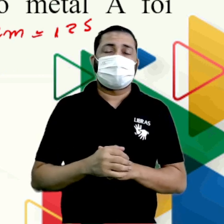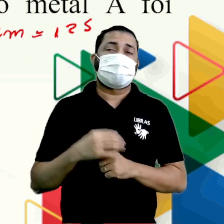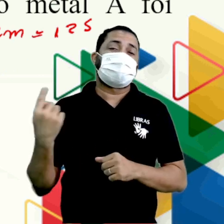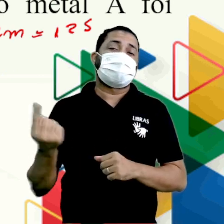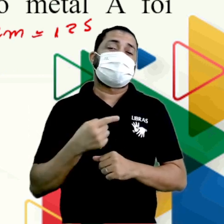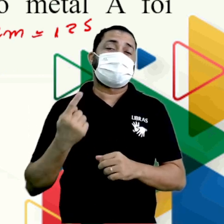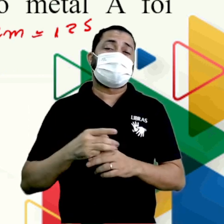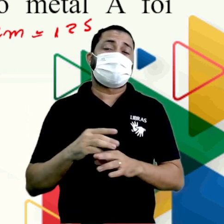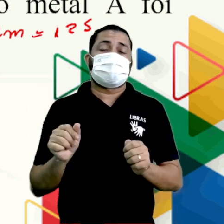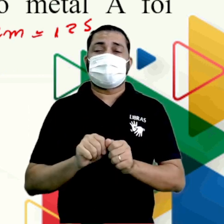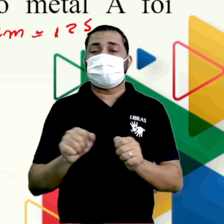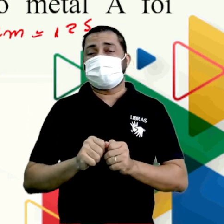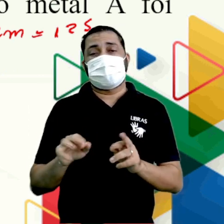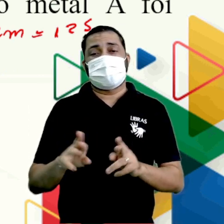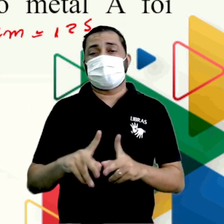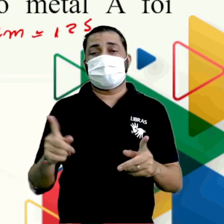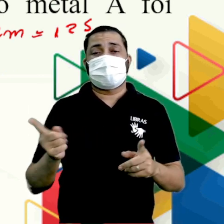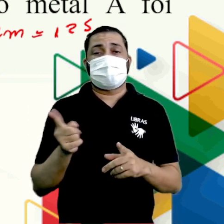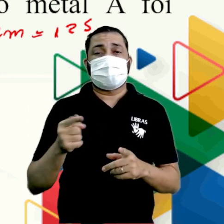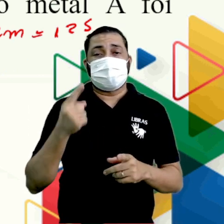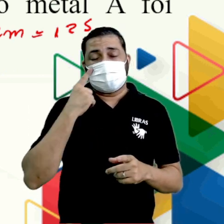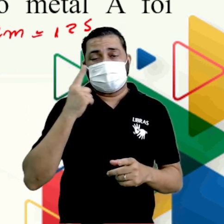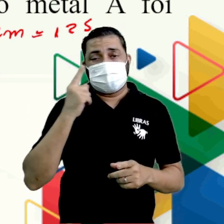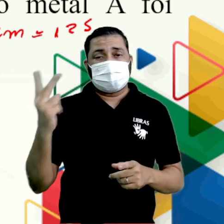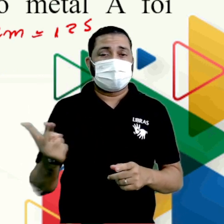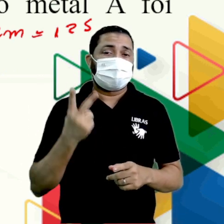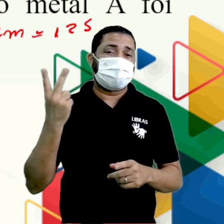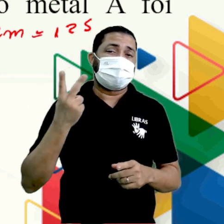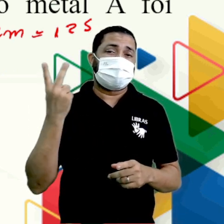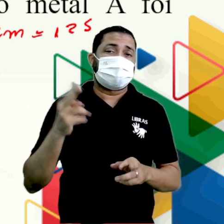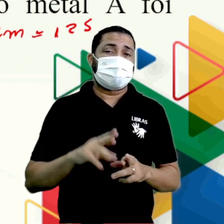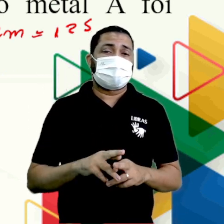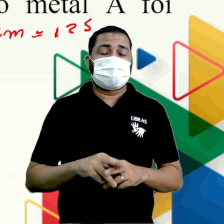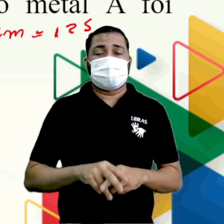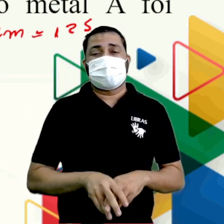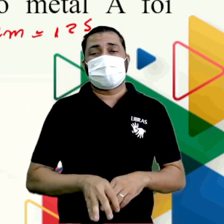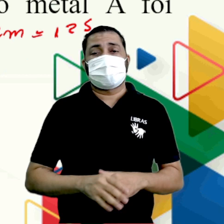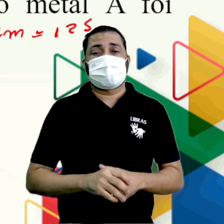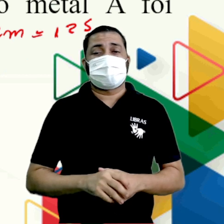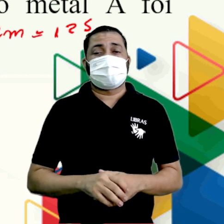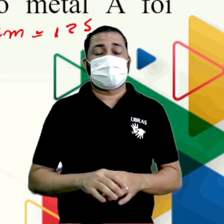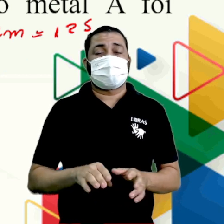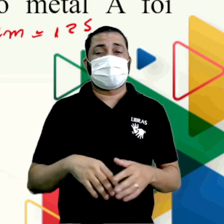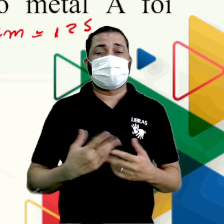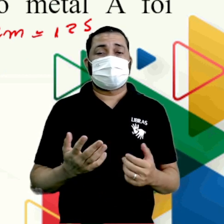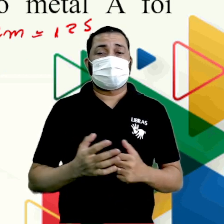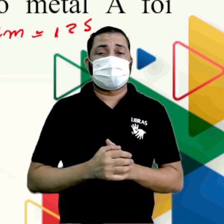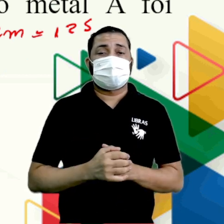nosso caso não vai fazer tanta diferença. Você vai ver que os valores aí são bem discrepantes.